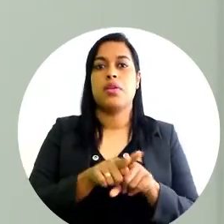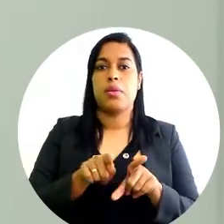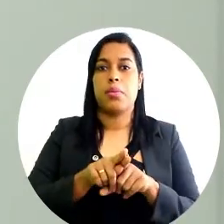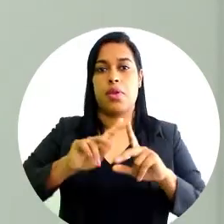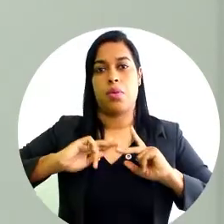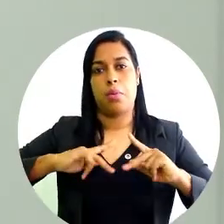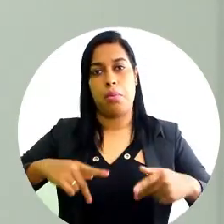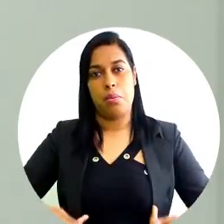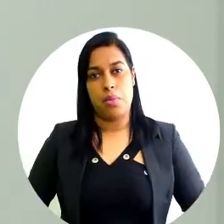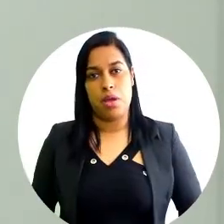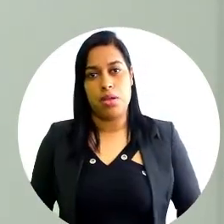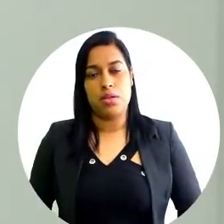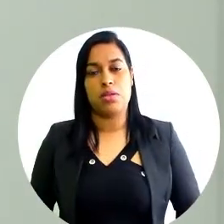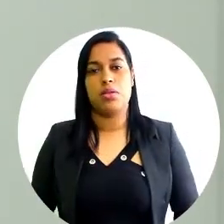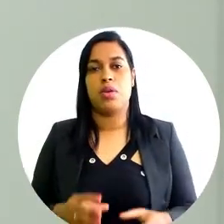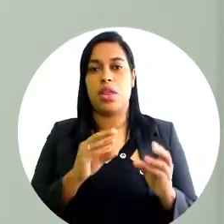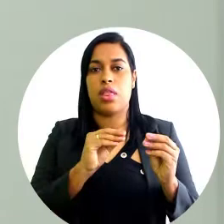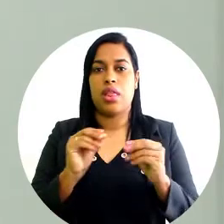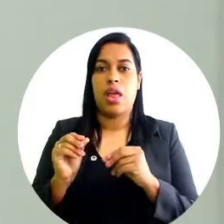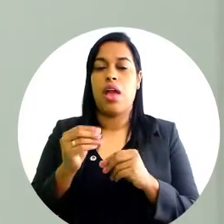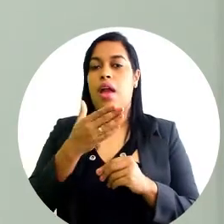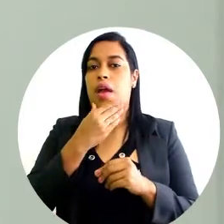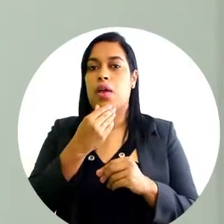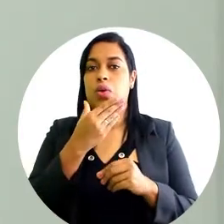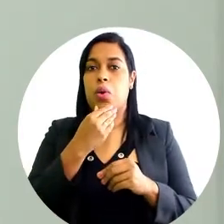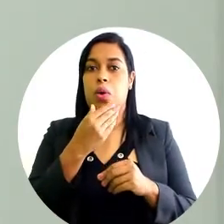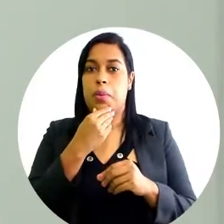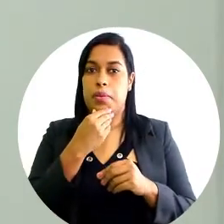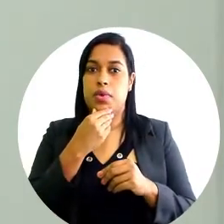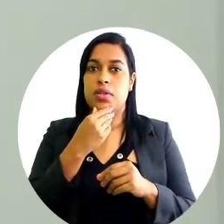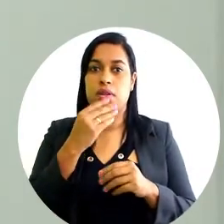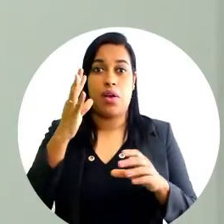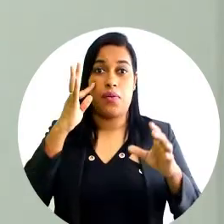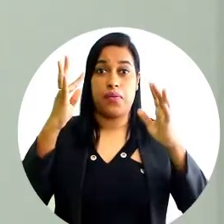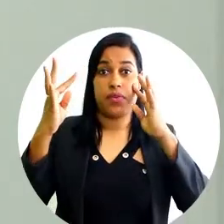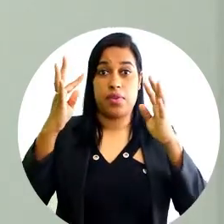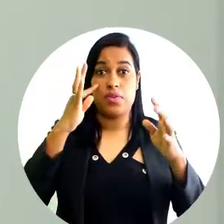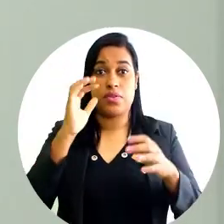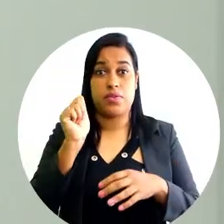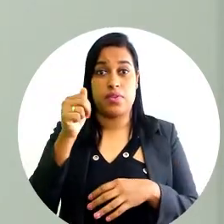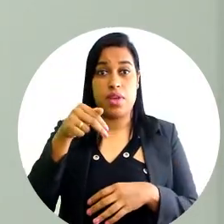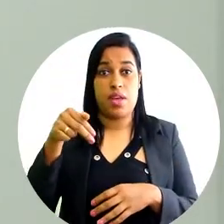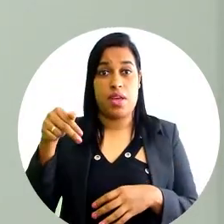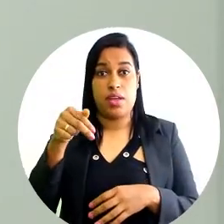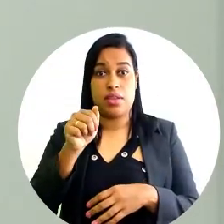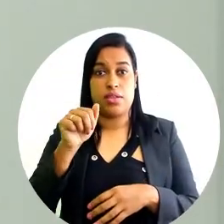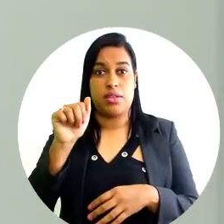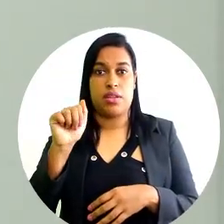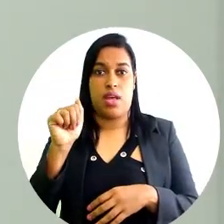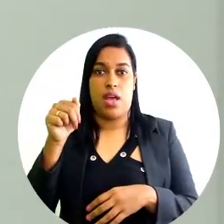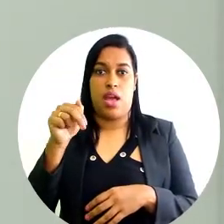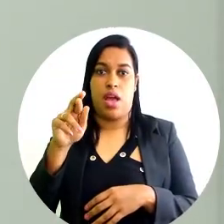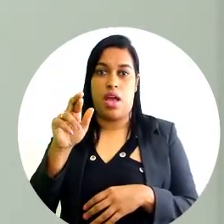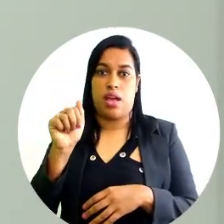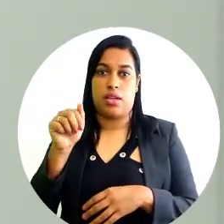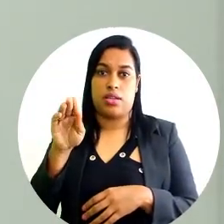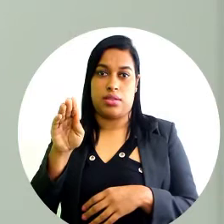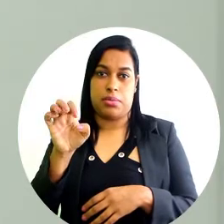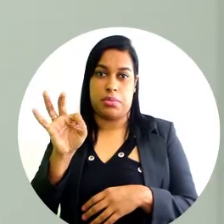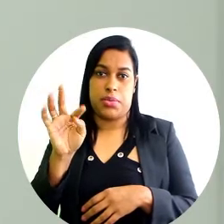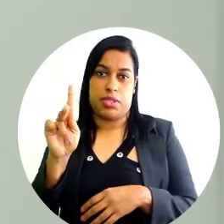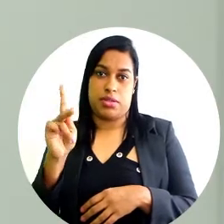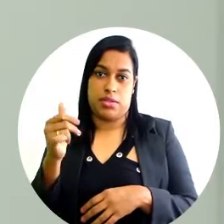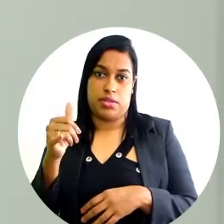a concepção de humano. Terra e homem, segundo a filósofa Hannah Arendt, ela diz